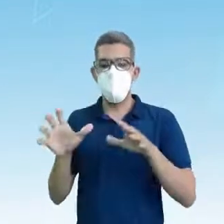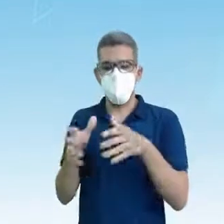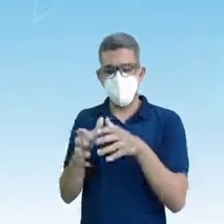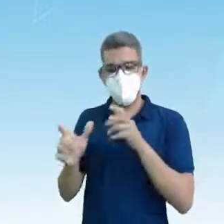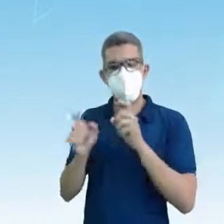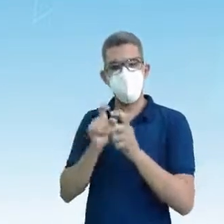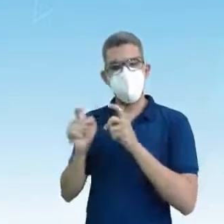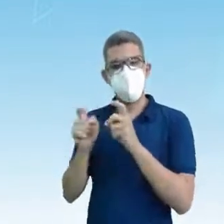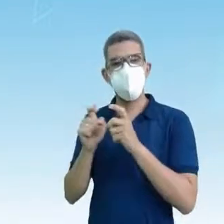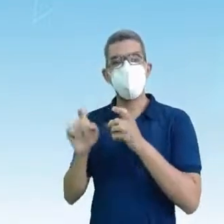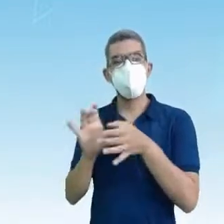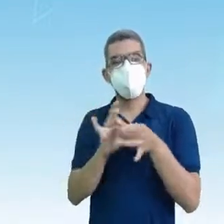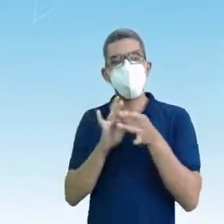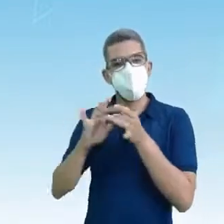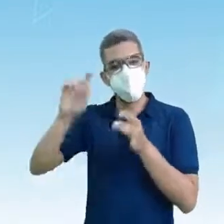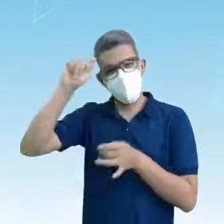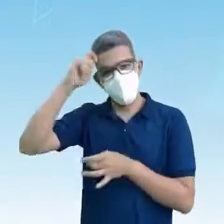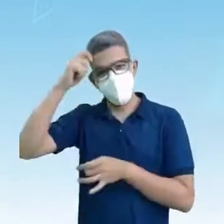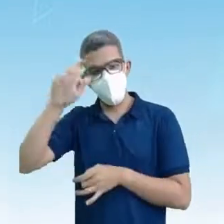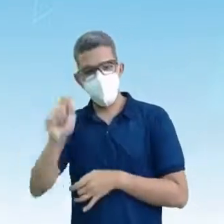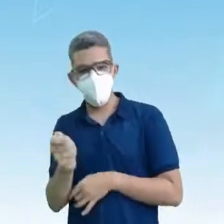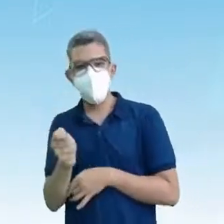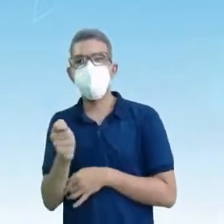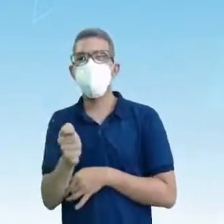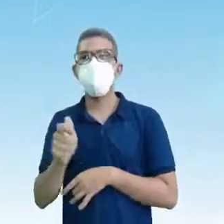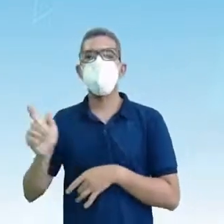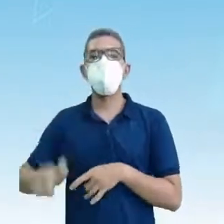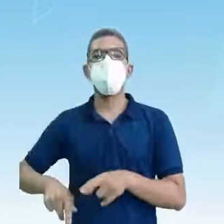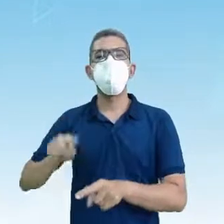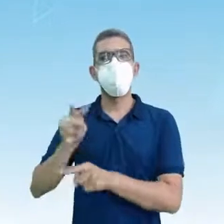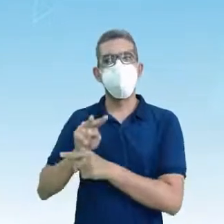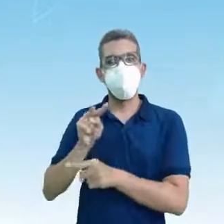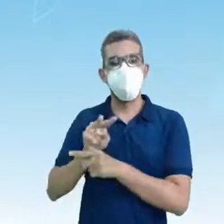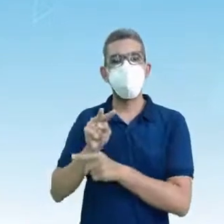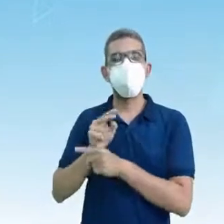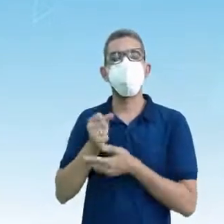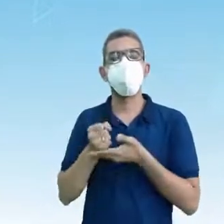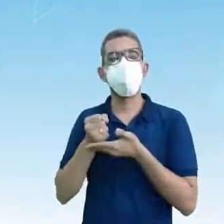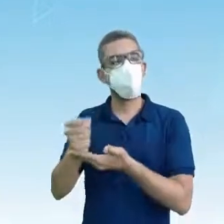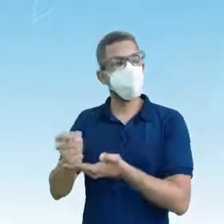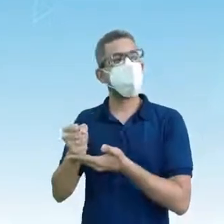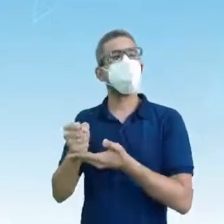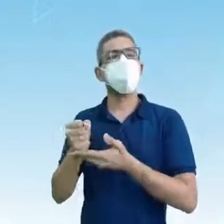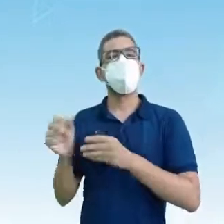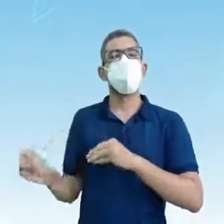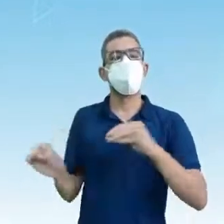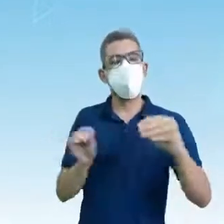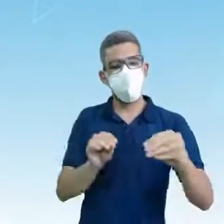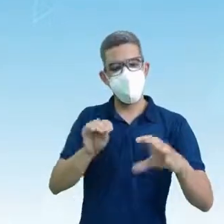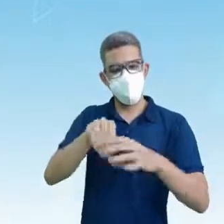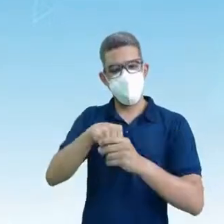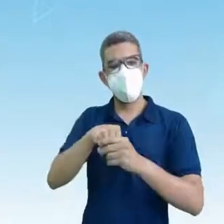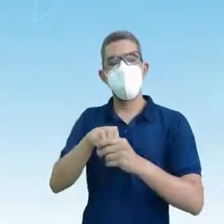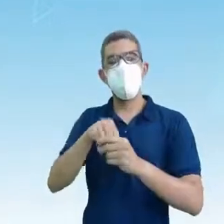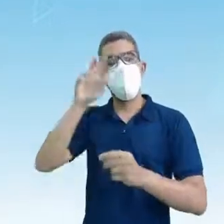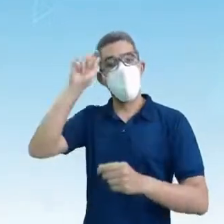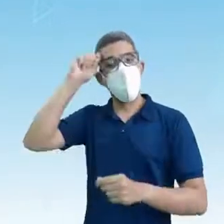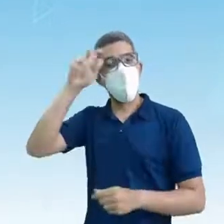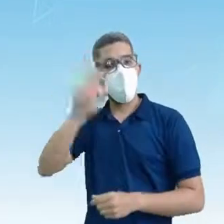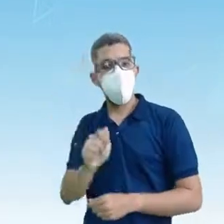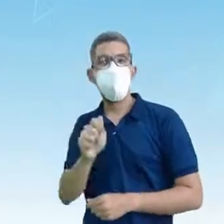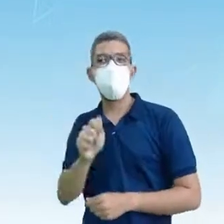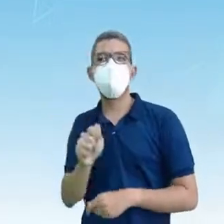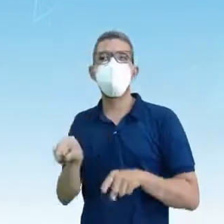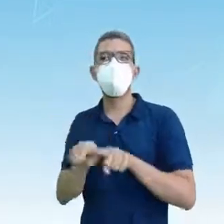União Africana para a proteção e assistência de deslocados internos na África e